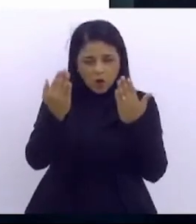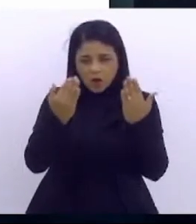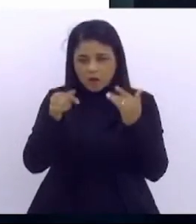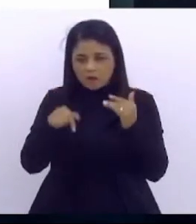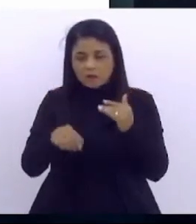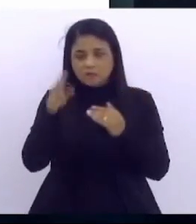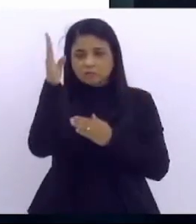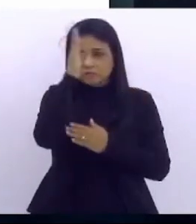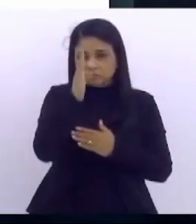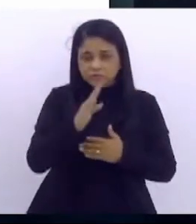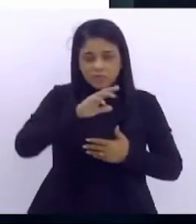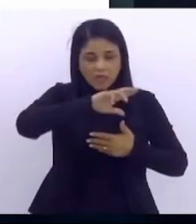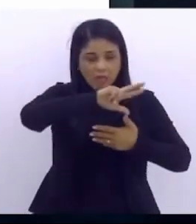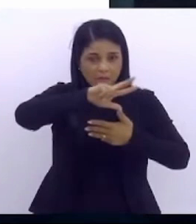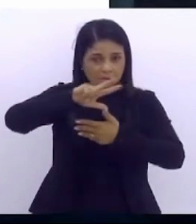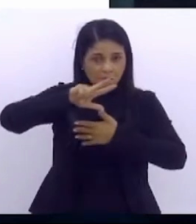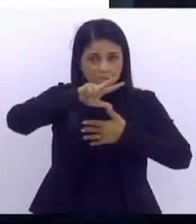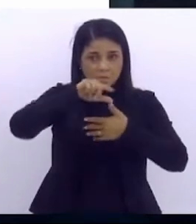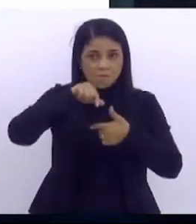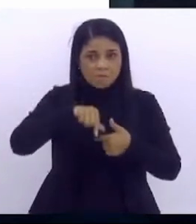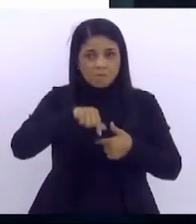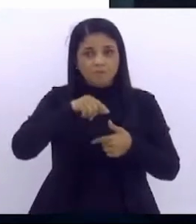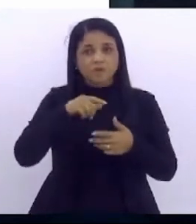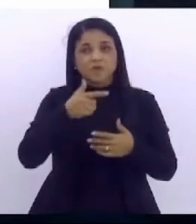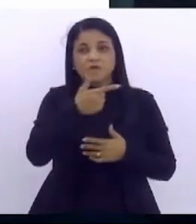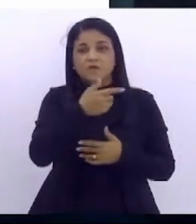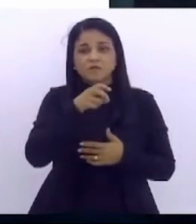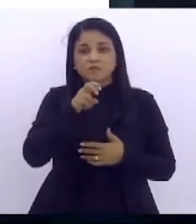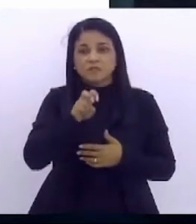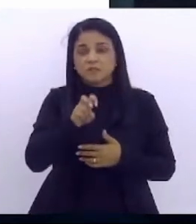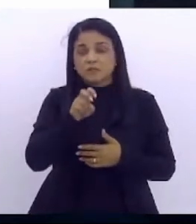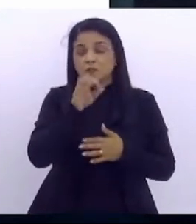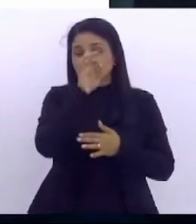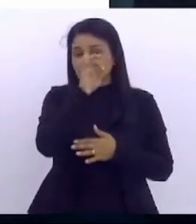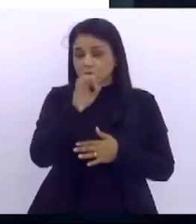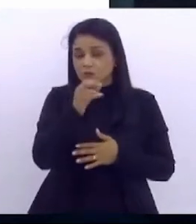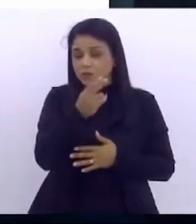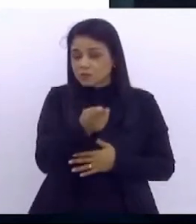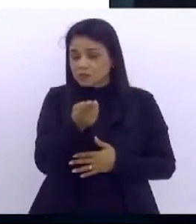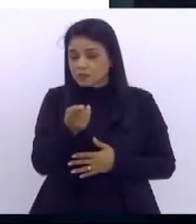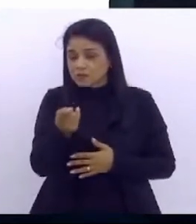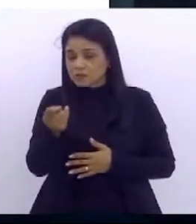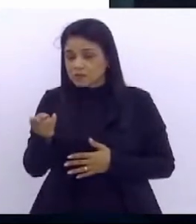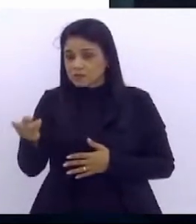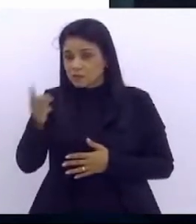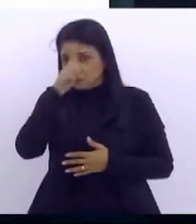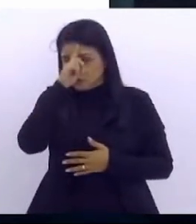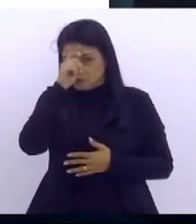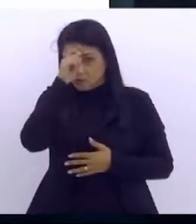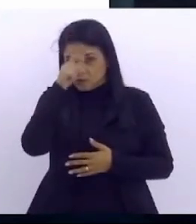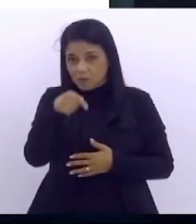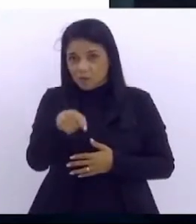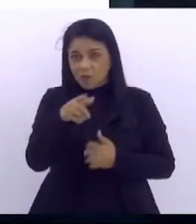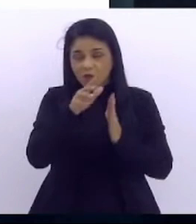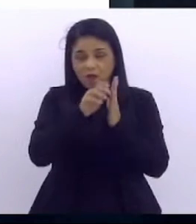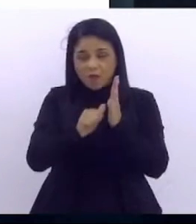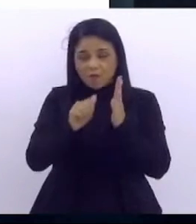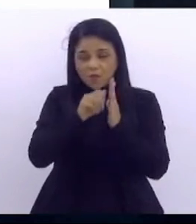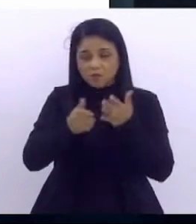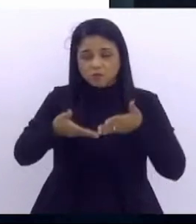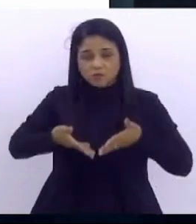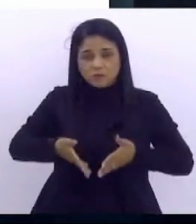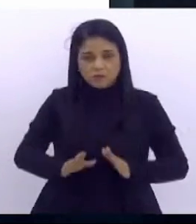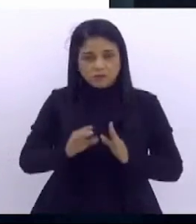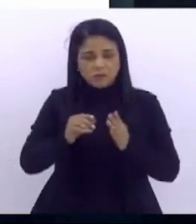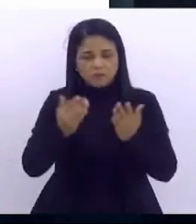Latina. Então coincidiu com 25% das internações. É porque ele tem uma correlação do número de abortos espontâneos com os nascimentos. Um